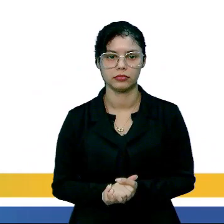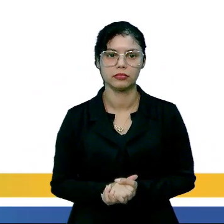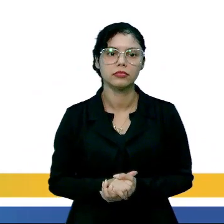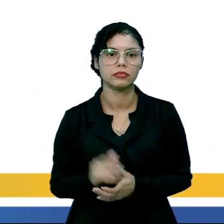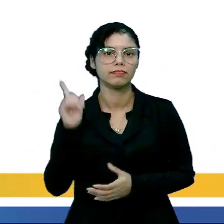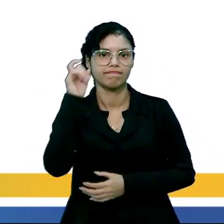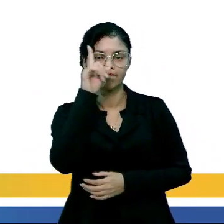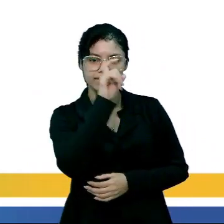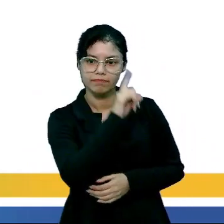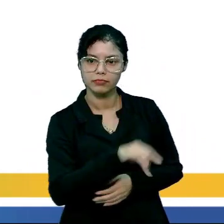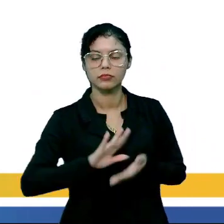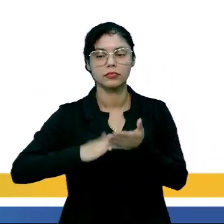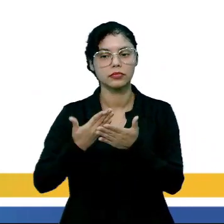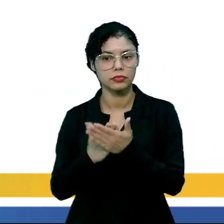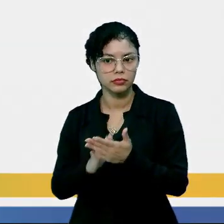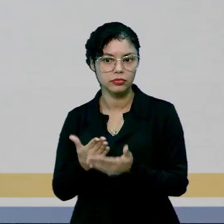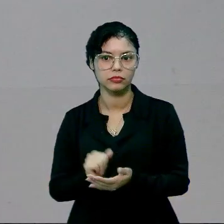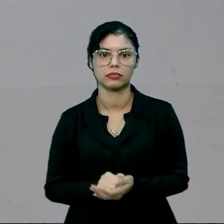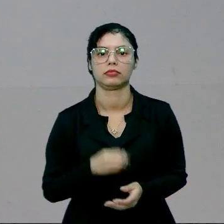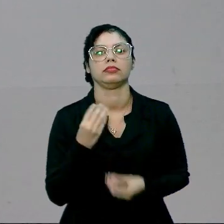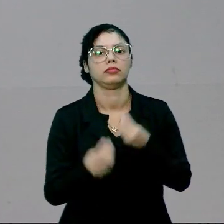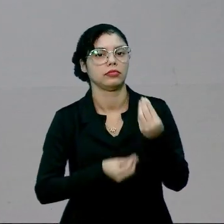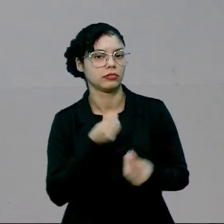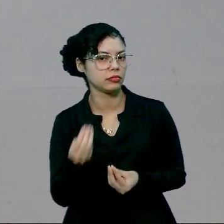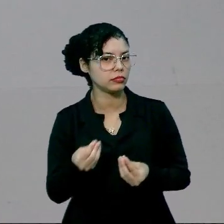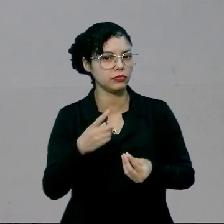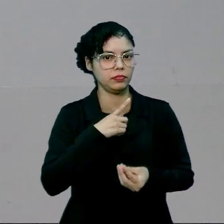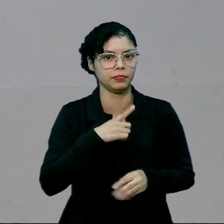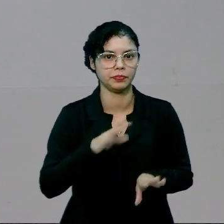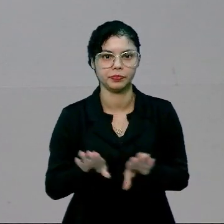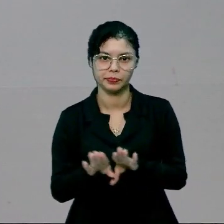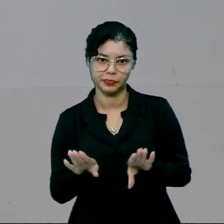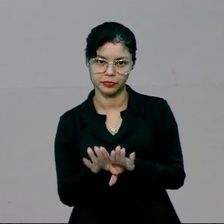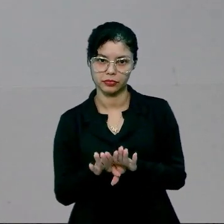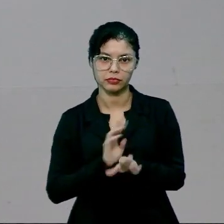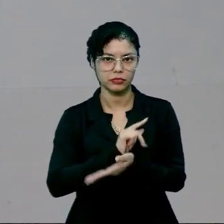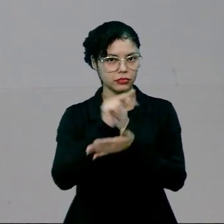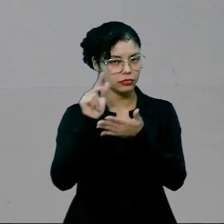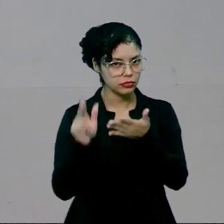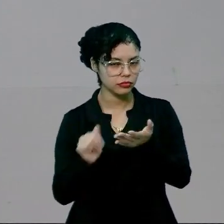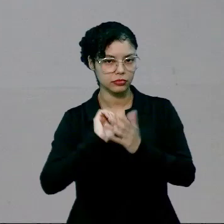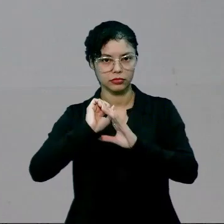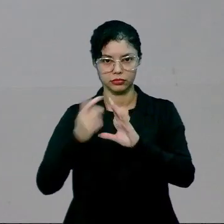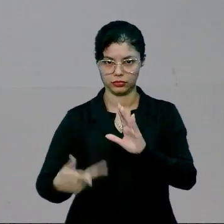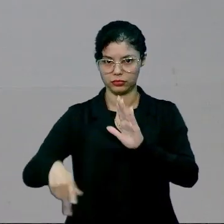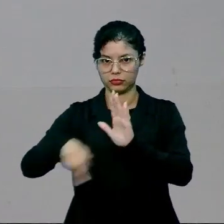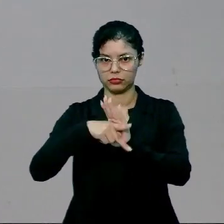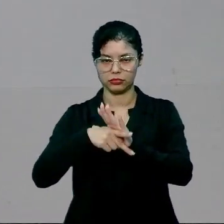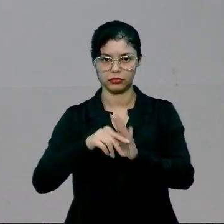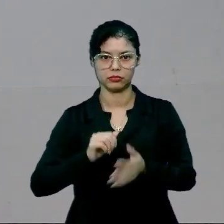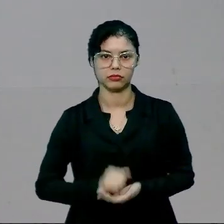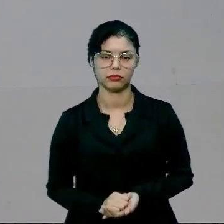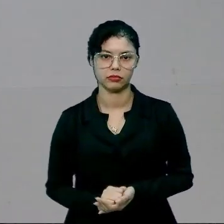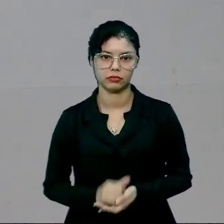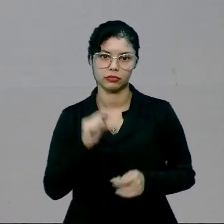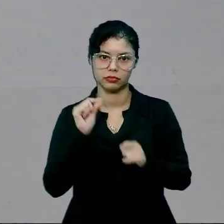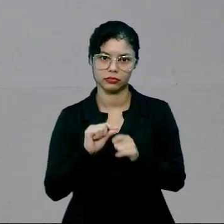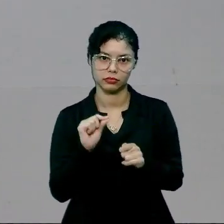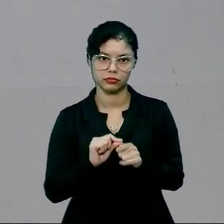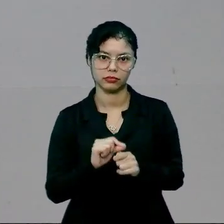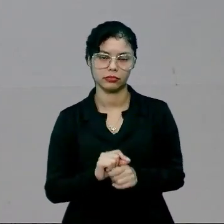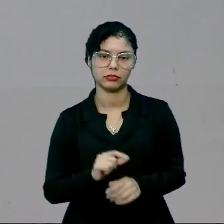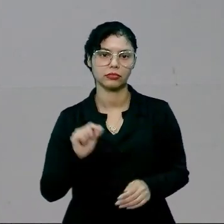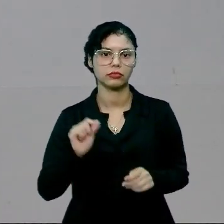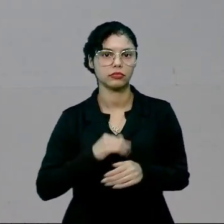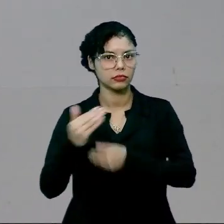mais difíceis de interpretar. É como se ele tivesse ali várias características específicas que fazem com que